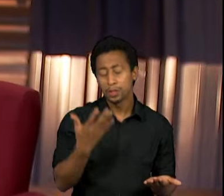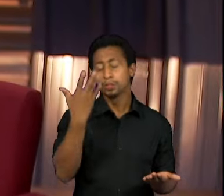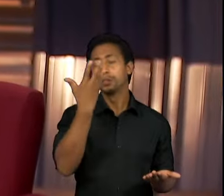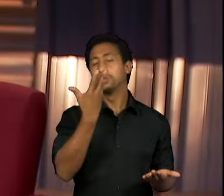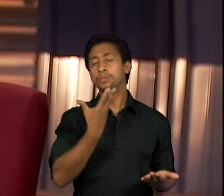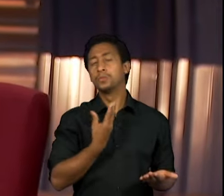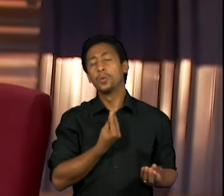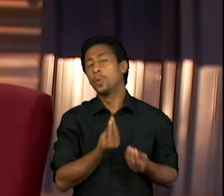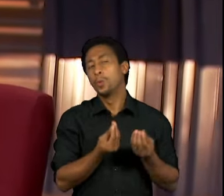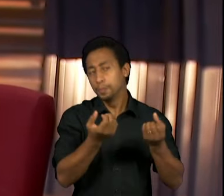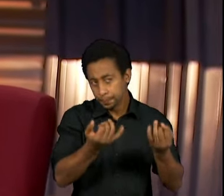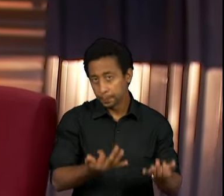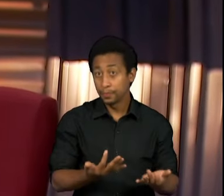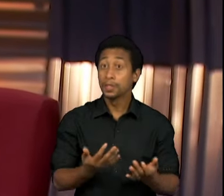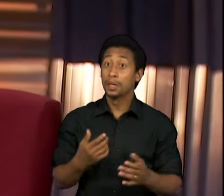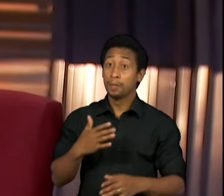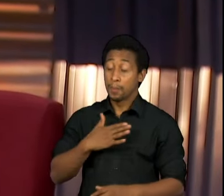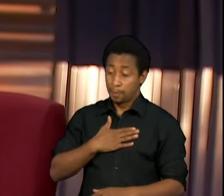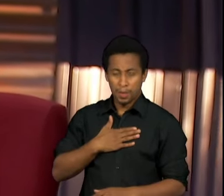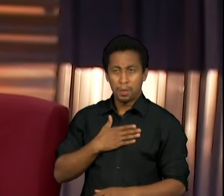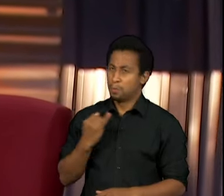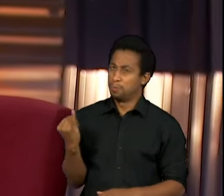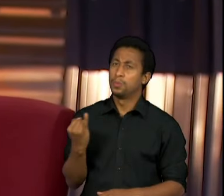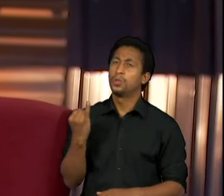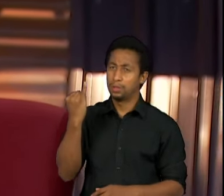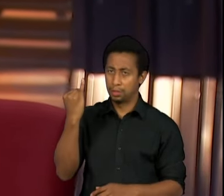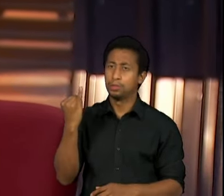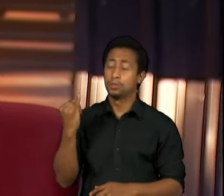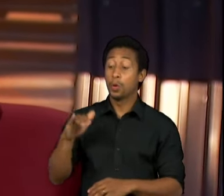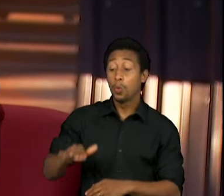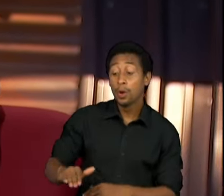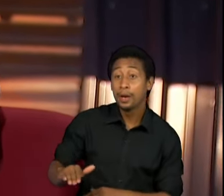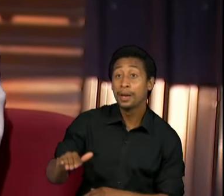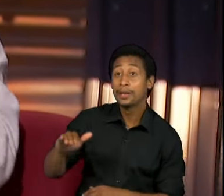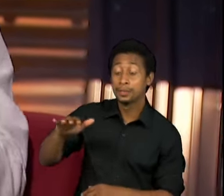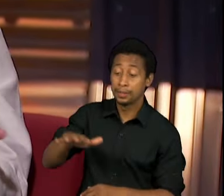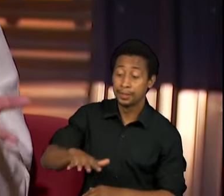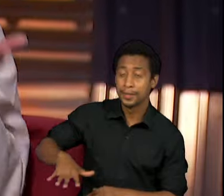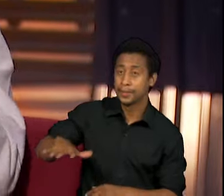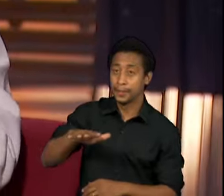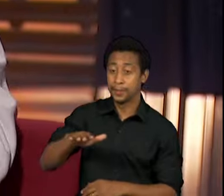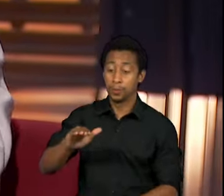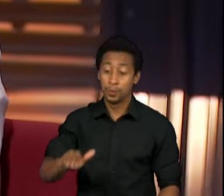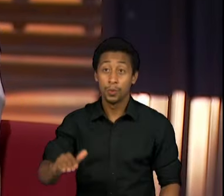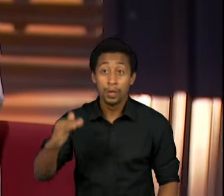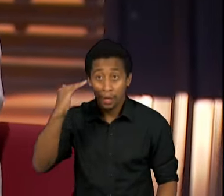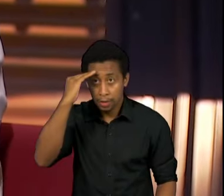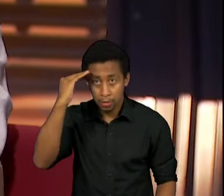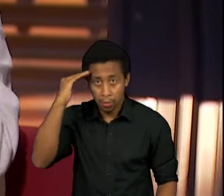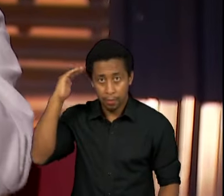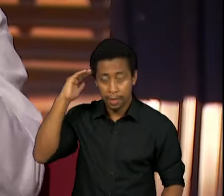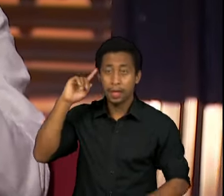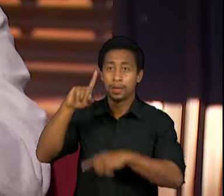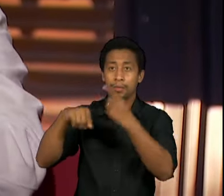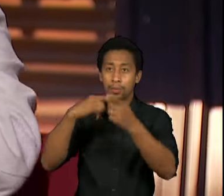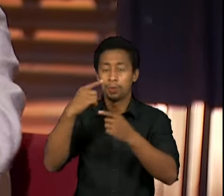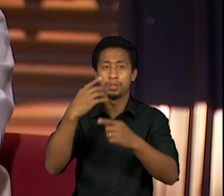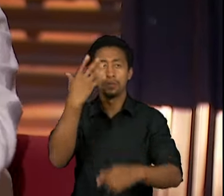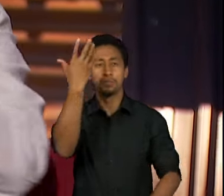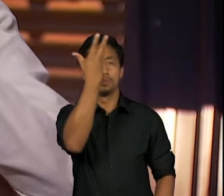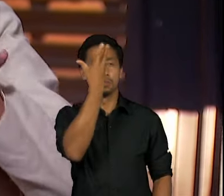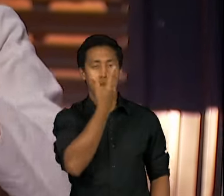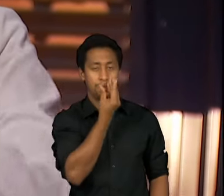espiritual para mim ela é mais importante eu fui criada no Candomblé e depois minha mãe saiu ela foi para o espiritismo eu fui preso diva